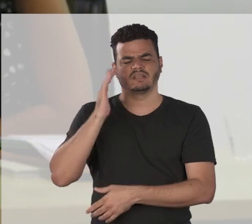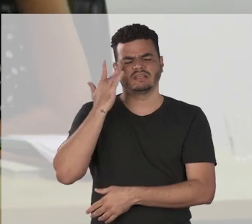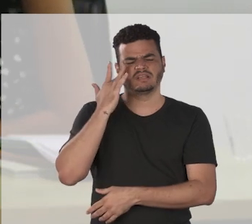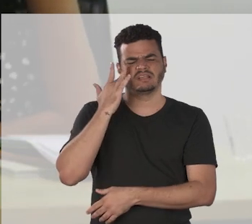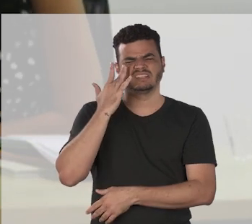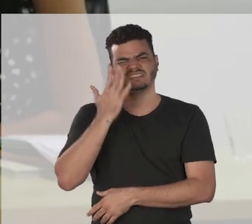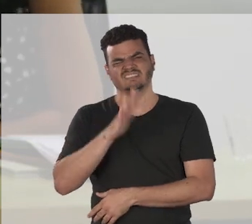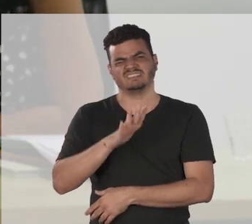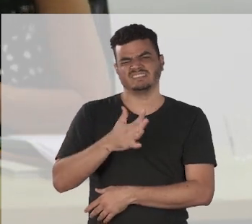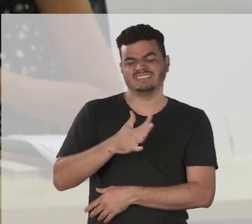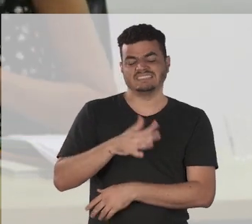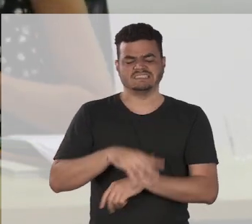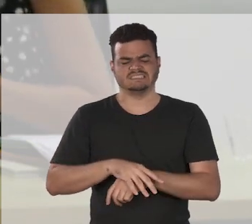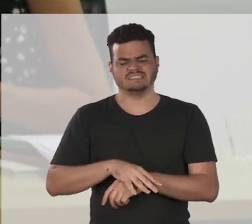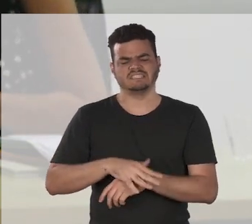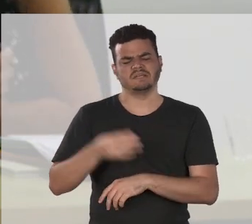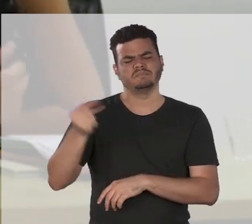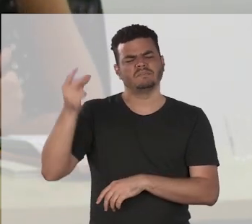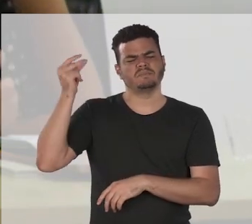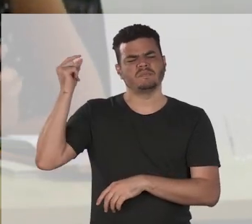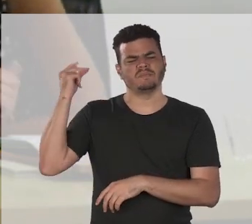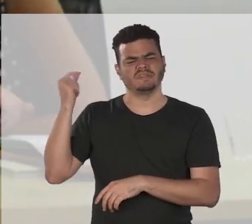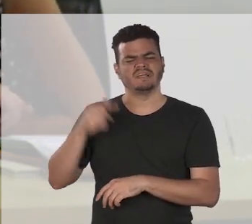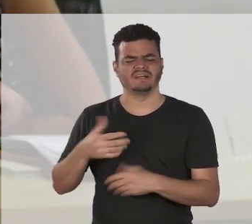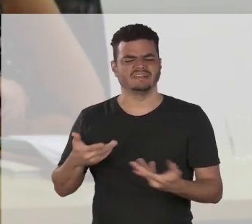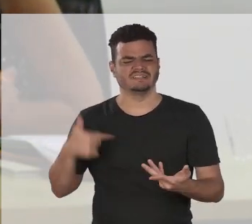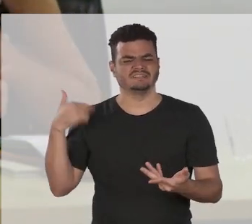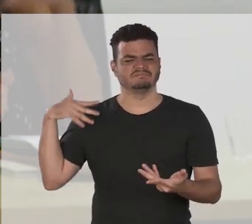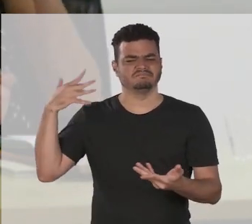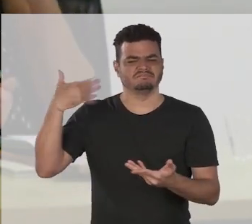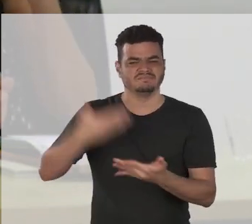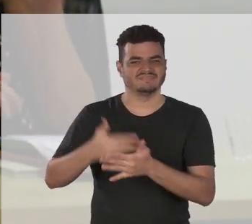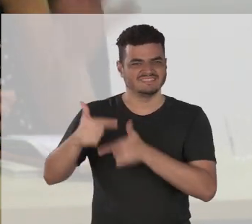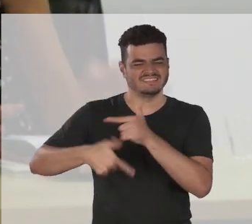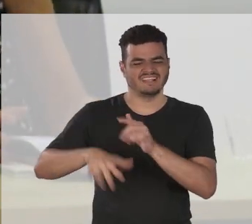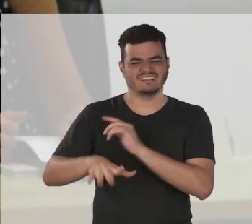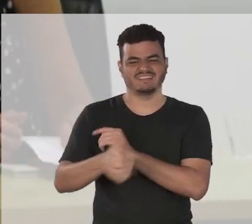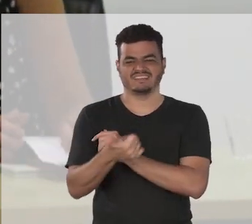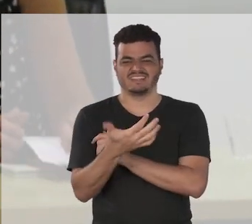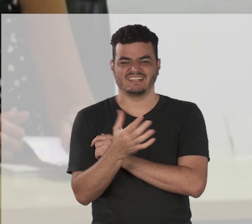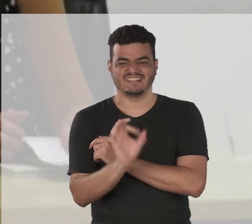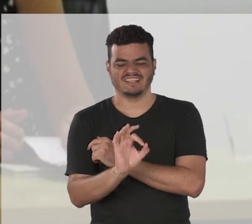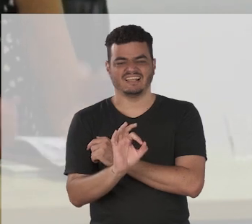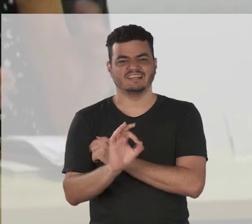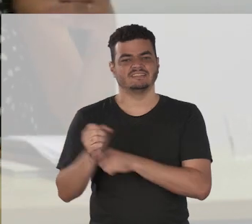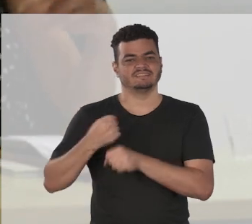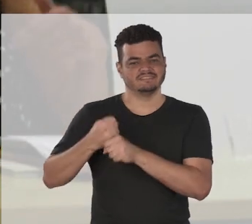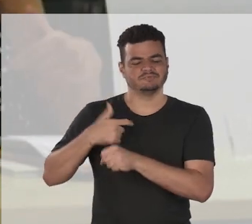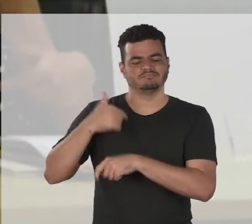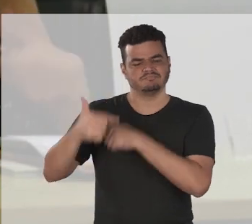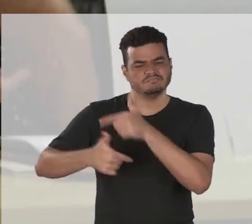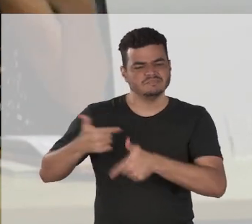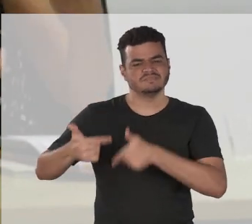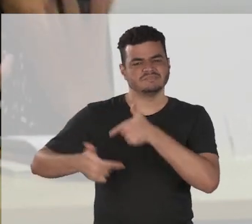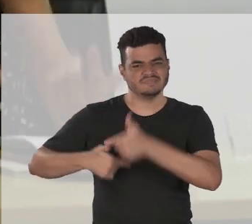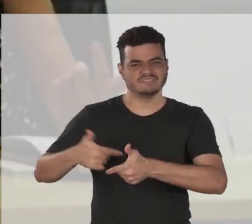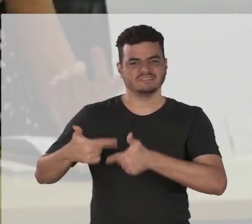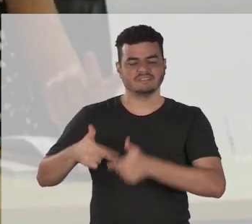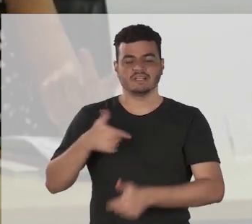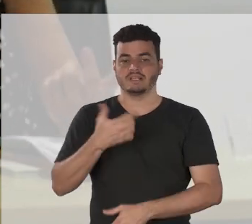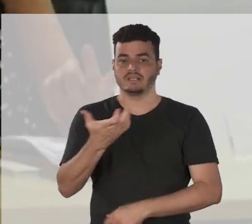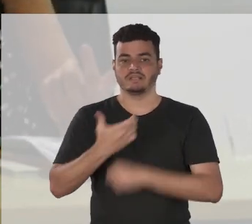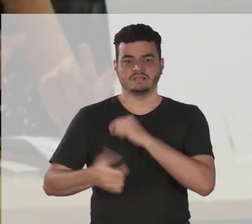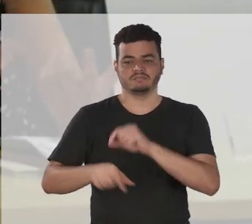não vou dizer quantos anos tem, porque já faz muito tempo. Bom, faz muitos anos. Uns 10 anos, mais ou menos. Eu